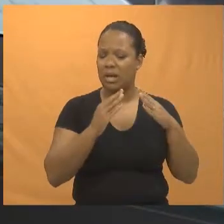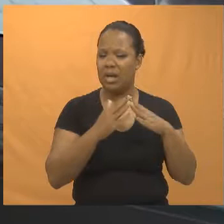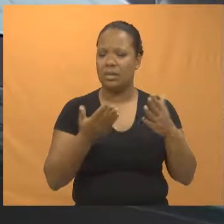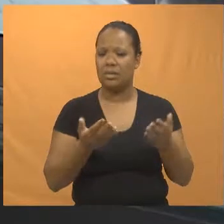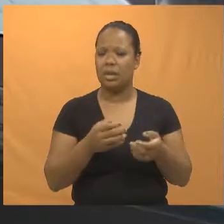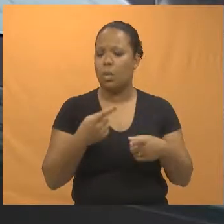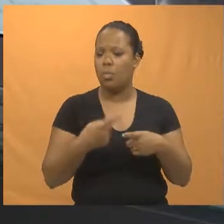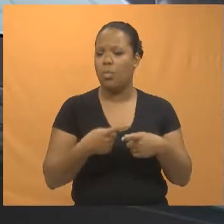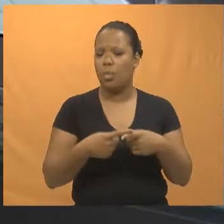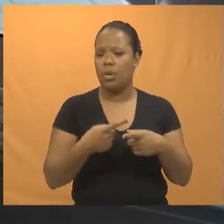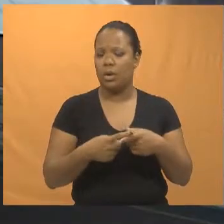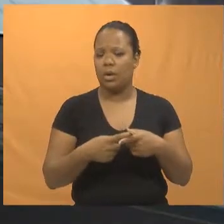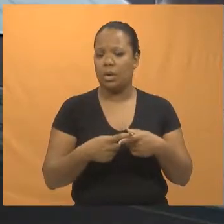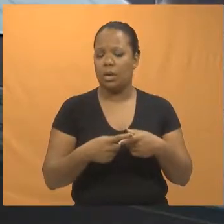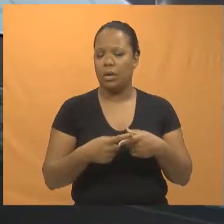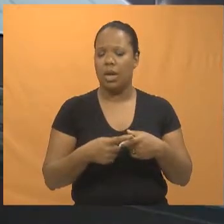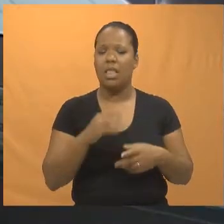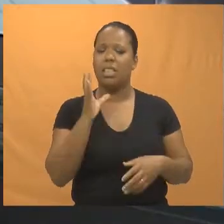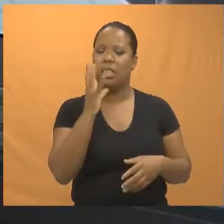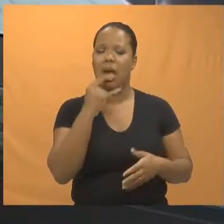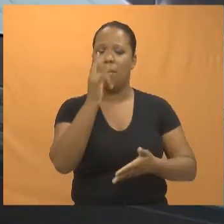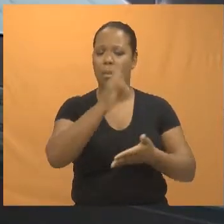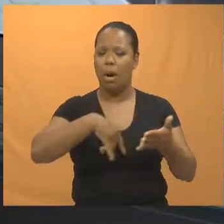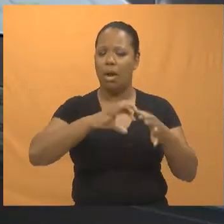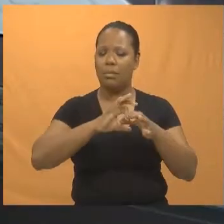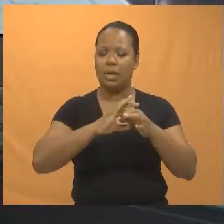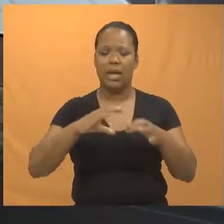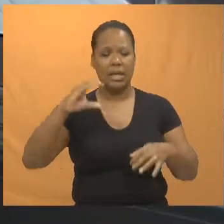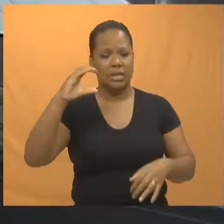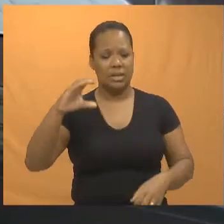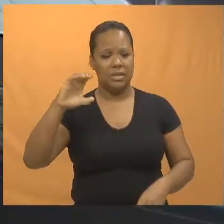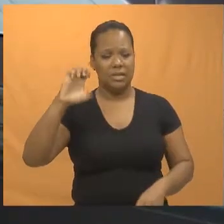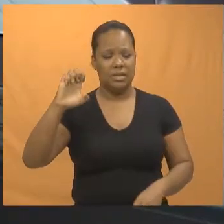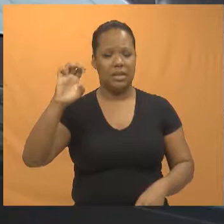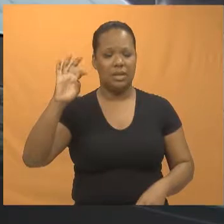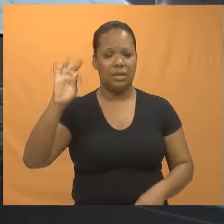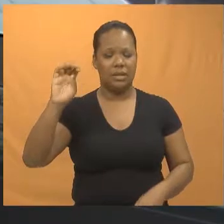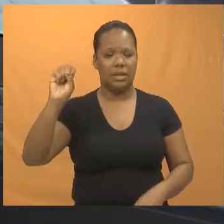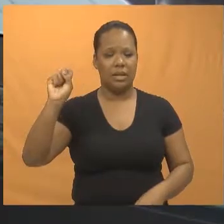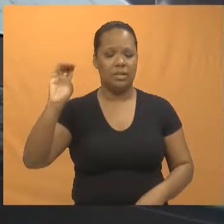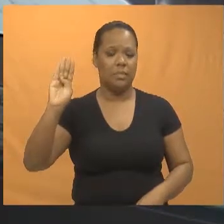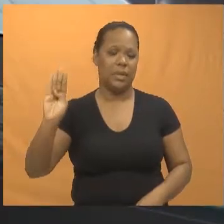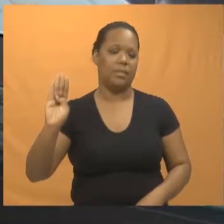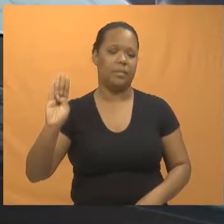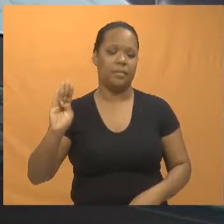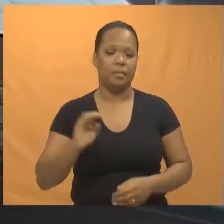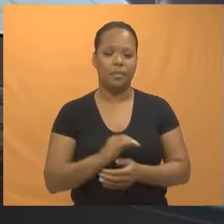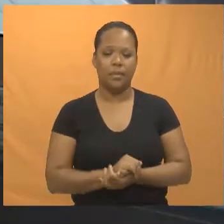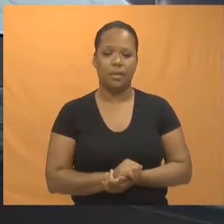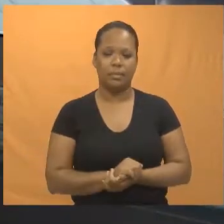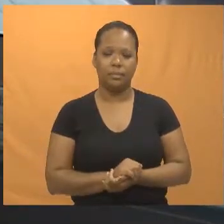conta da não emissão ou na demora da emissão da CETESB, pela determinação que foi feita pela